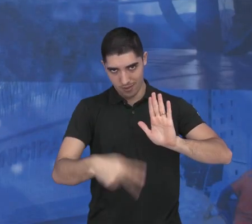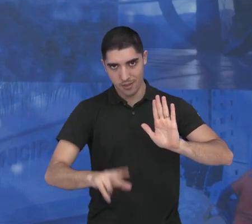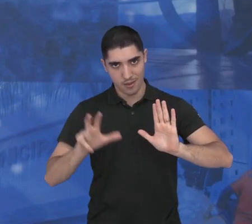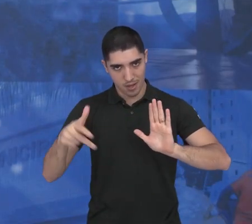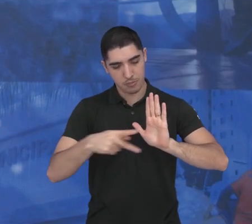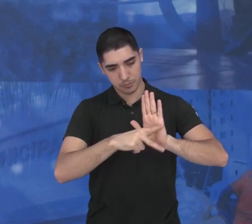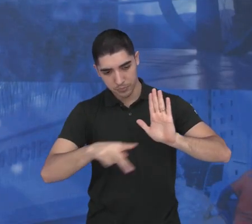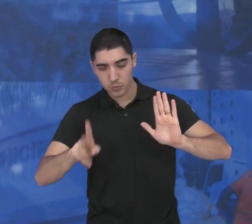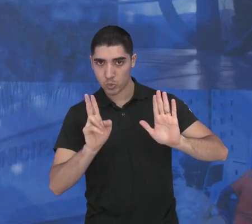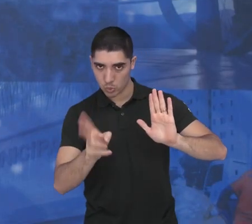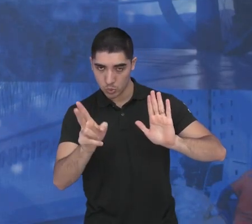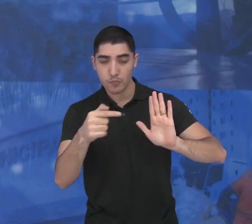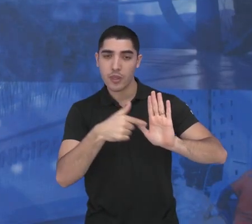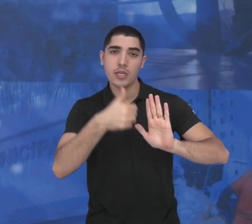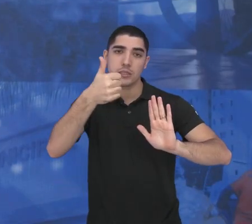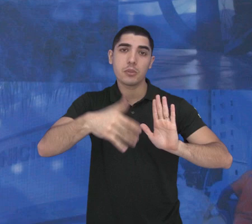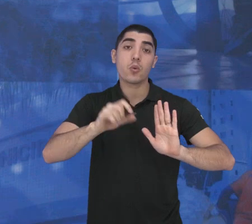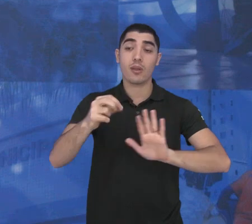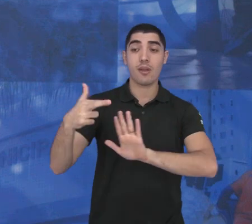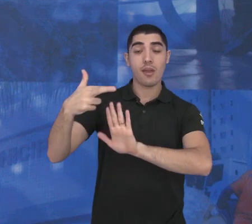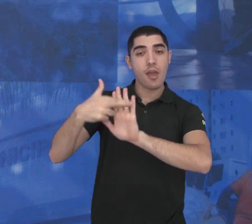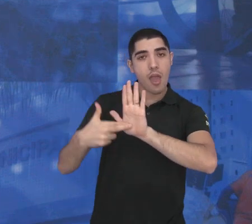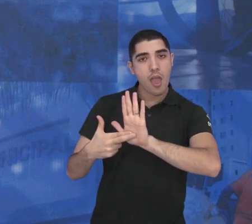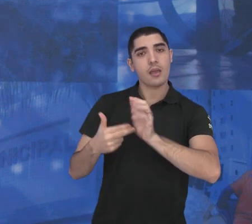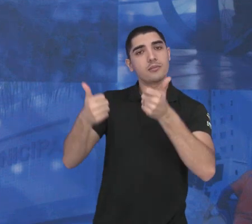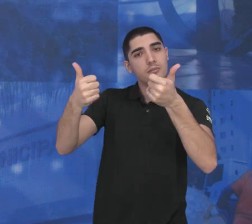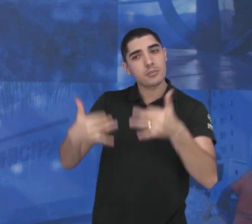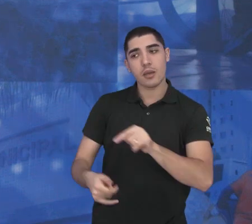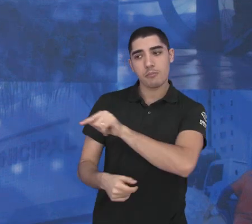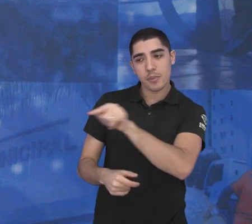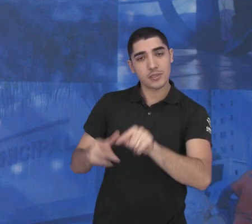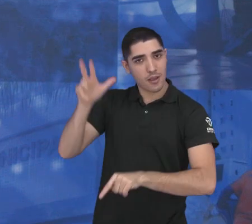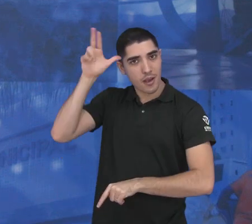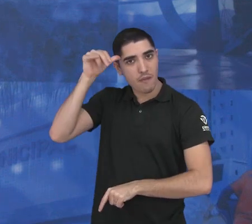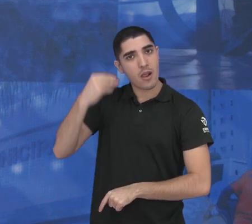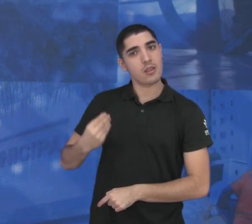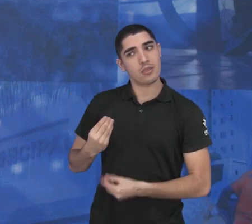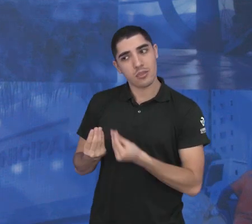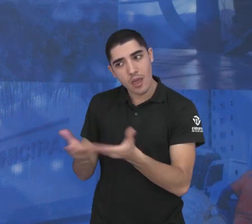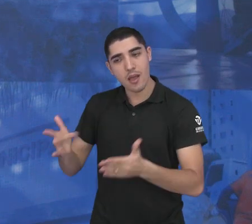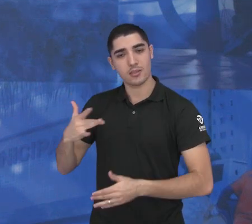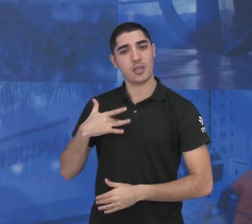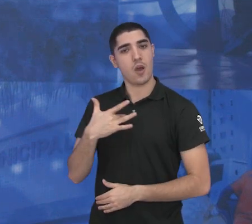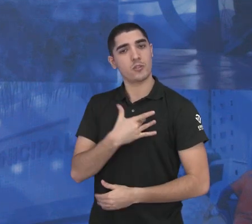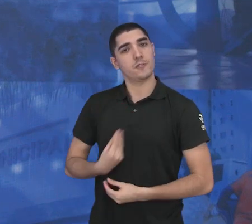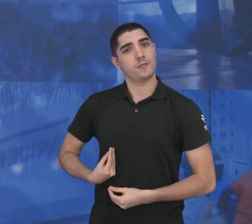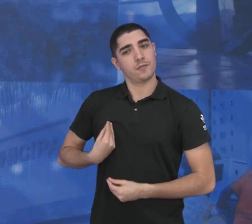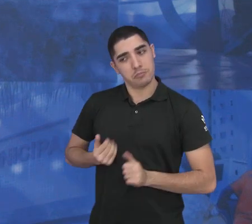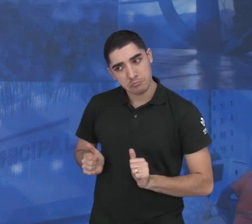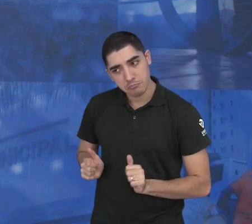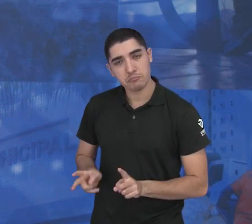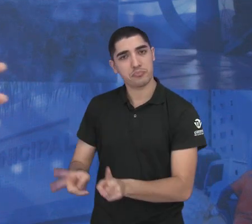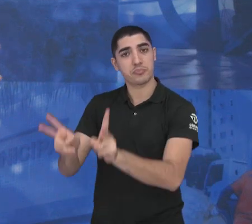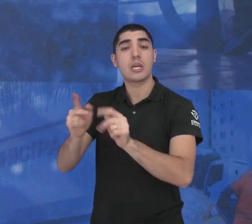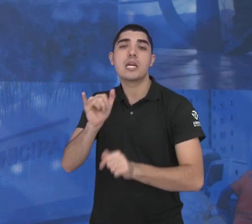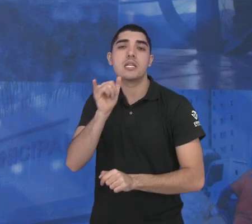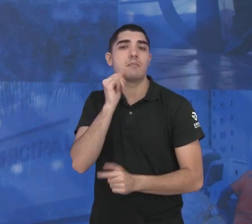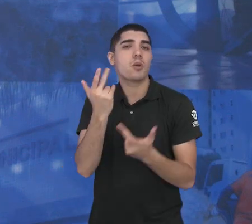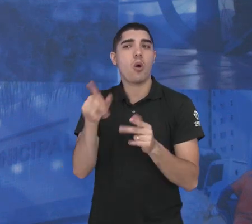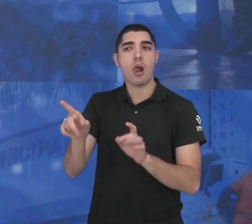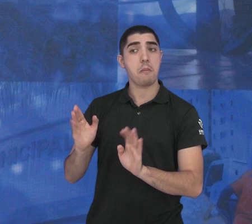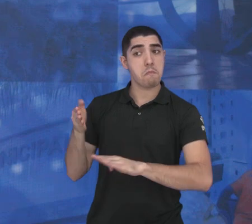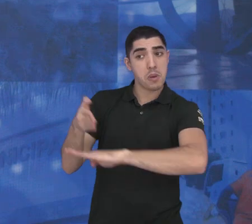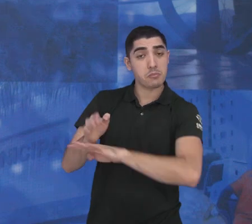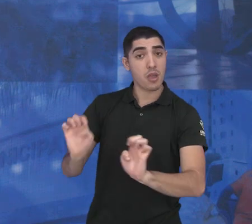na Câmara pretende estabelecer regras para garantir o bem-estar de cavalos durante a realização de eventos, como, por exemplo,